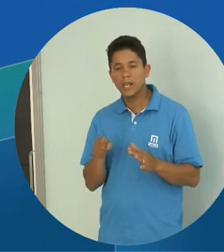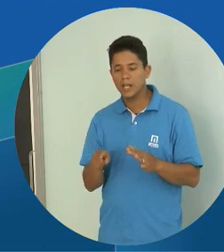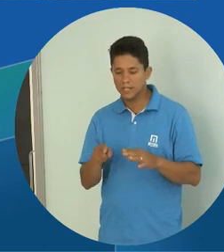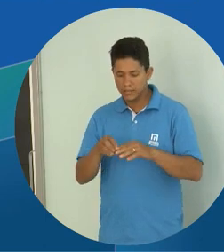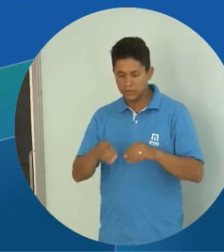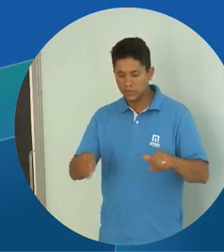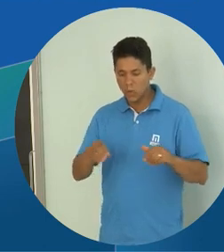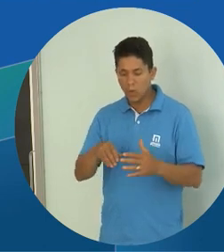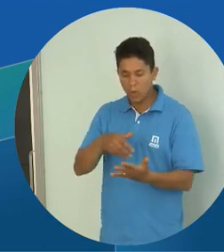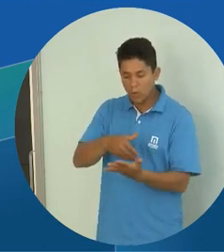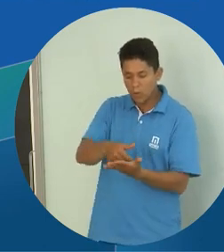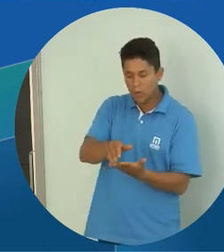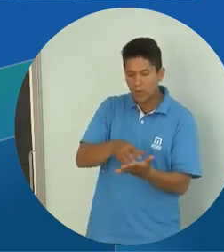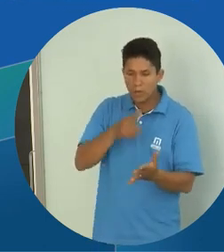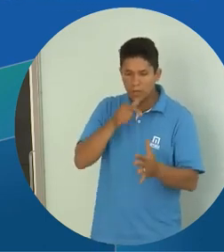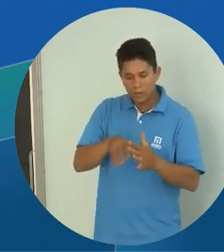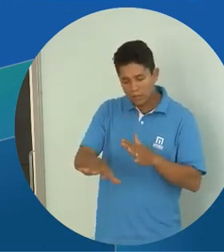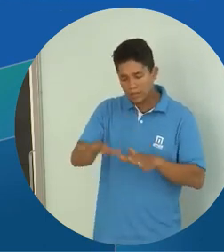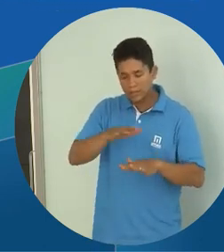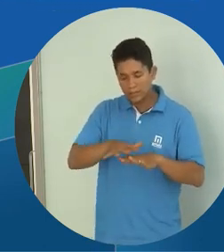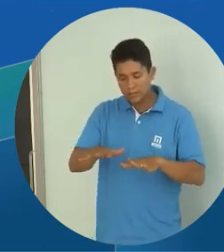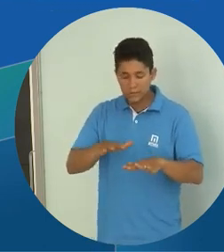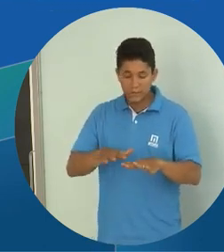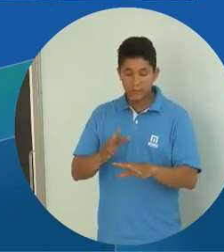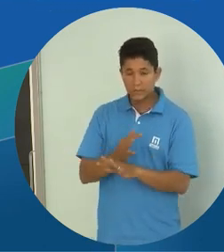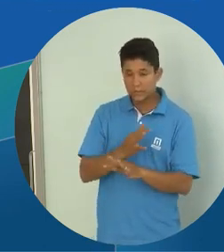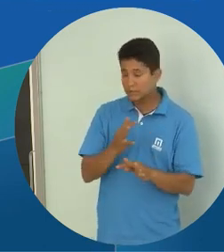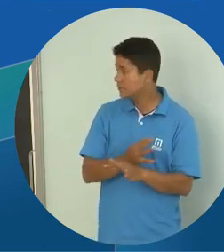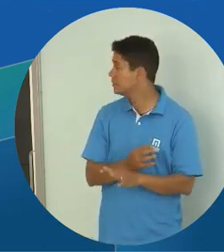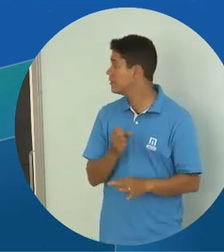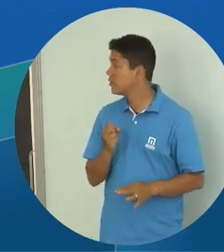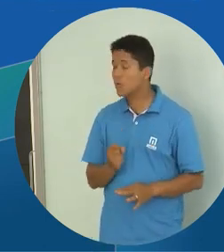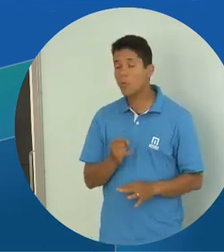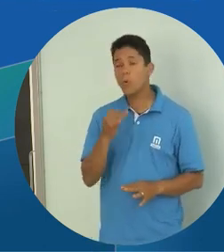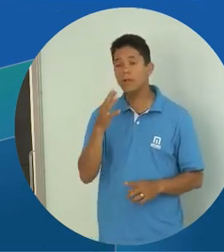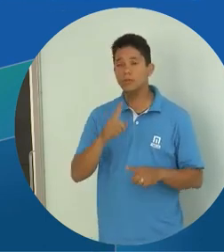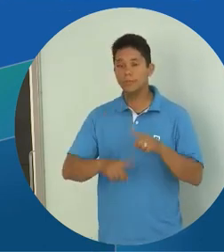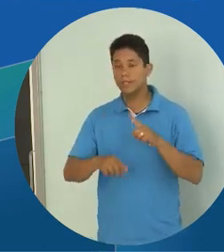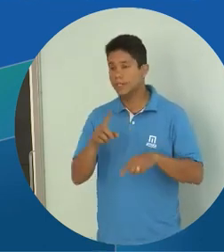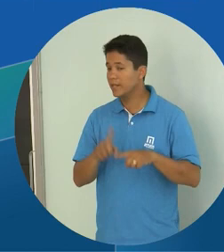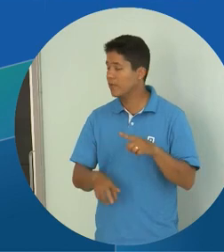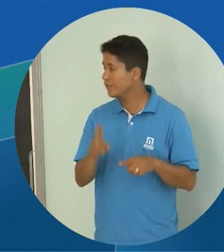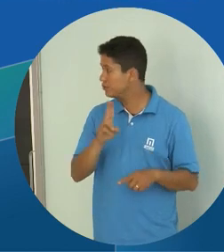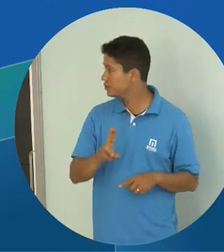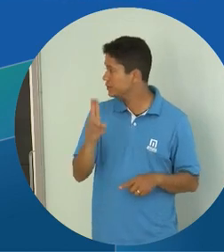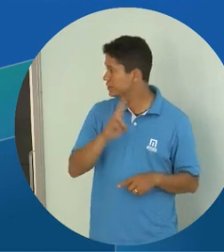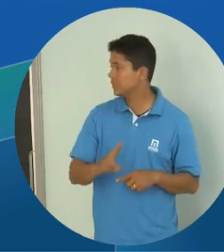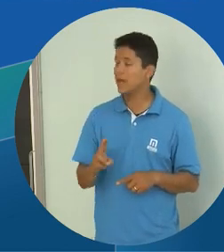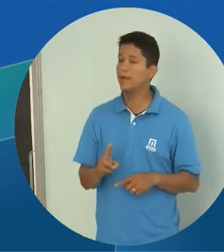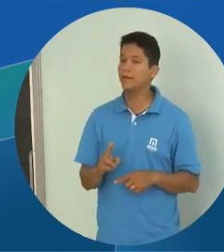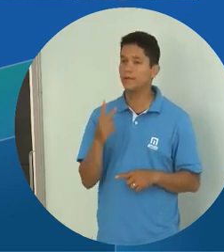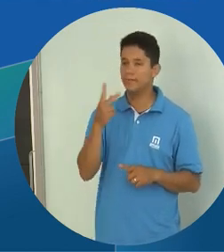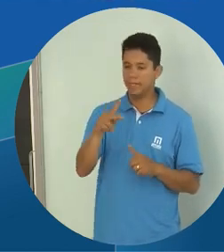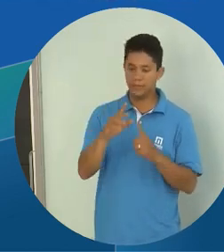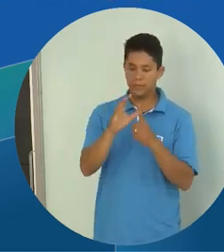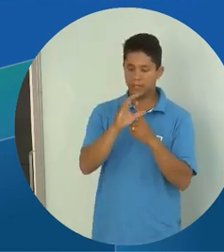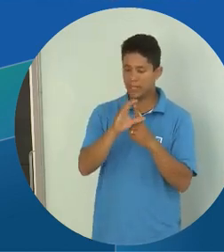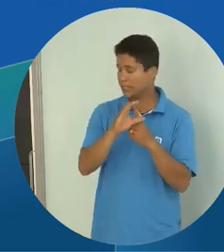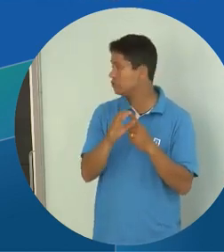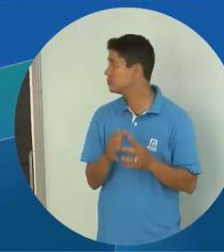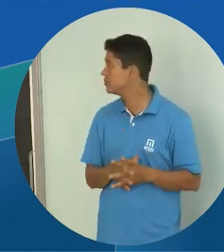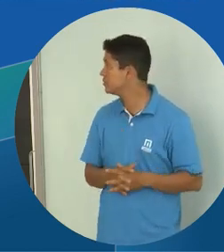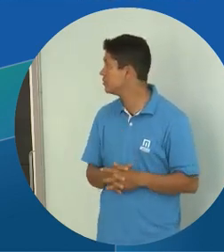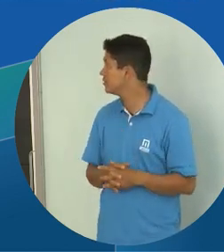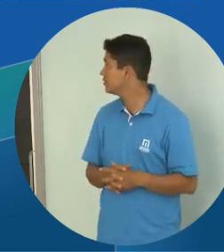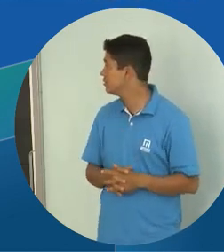solo e quantificou o material, o quanto o material ia gastar, tá, para o cliente. E aí a